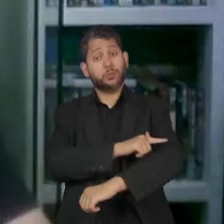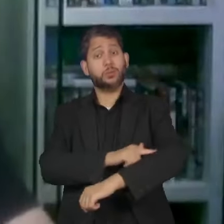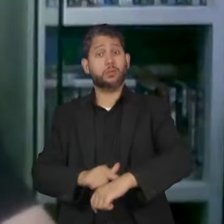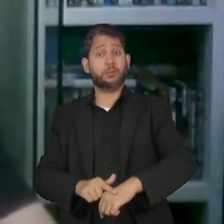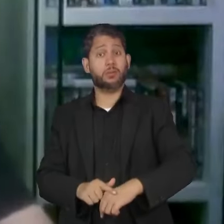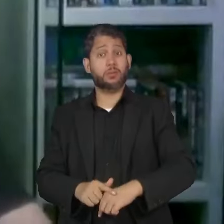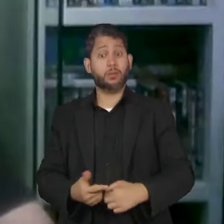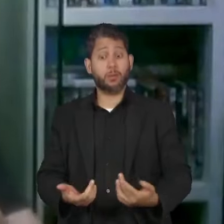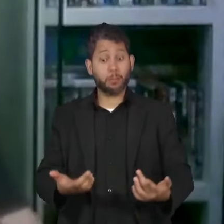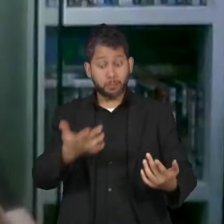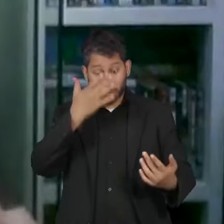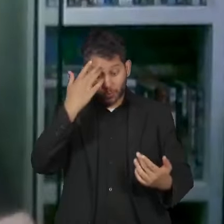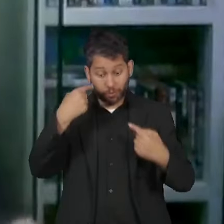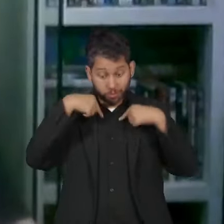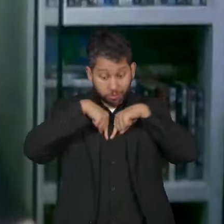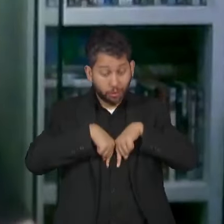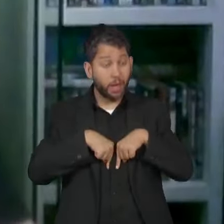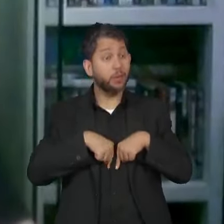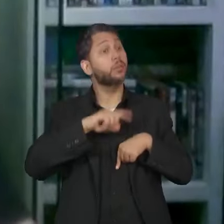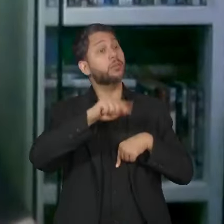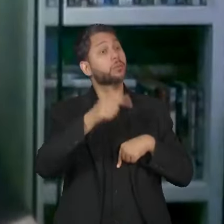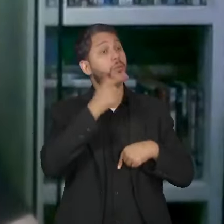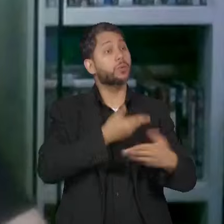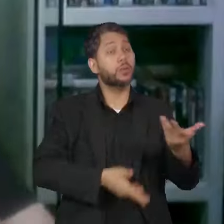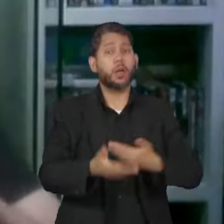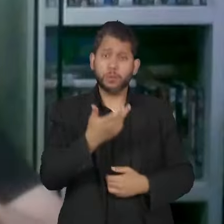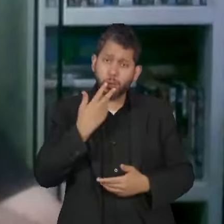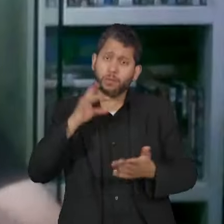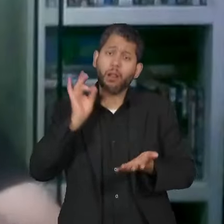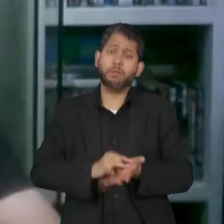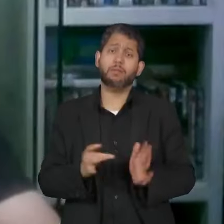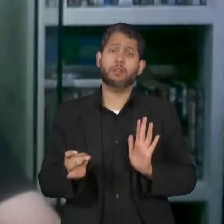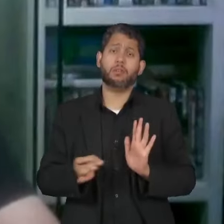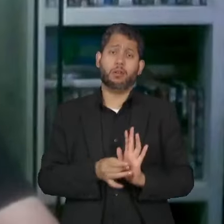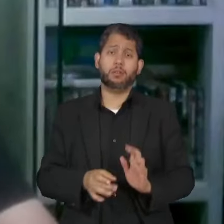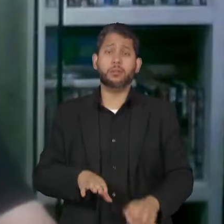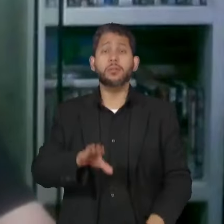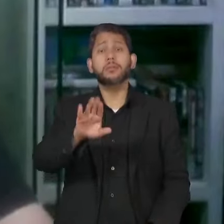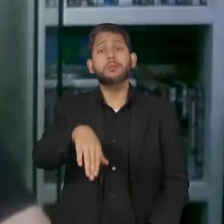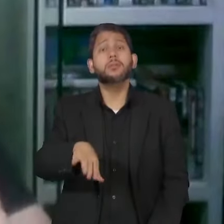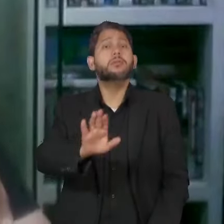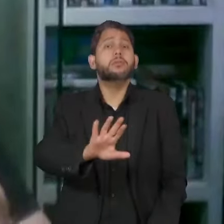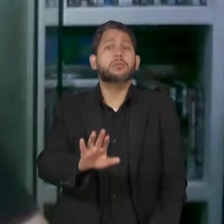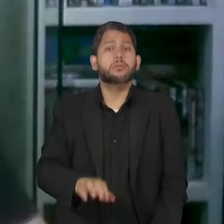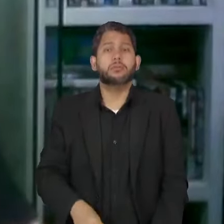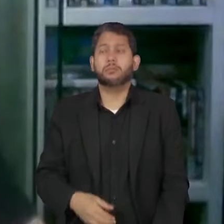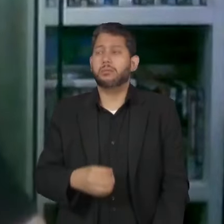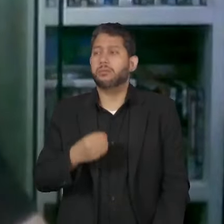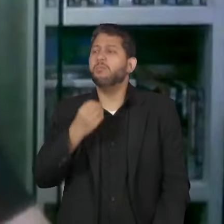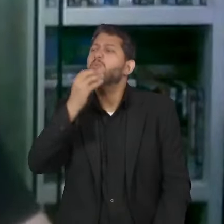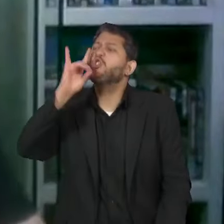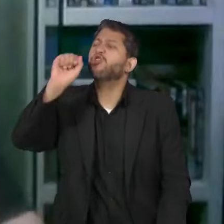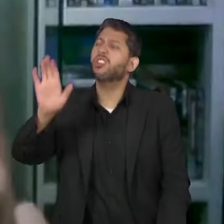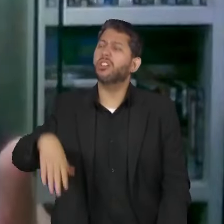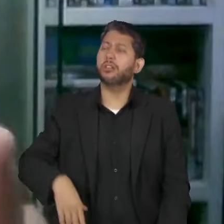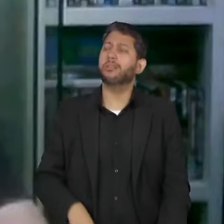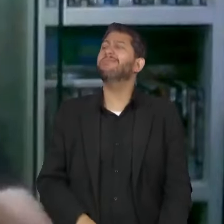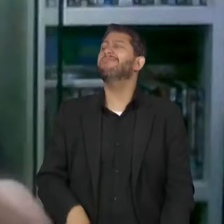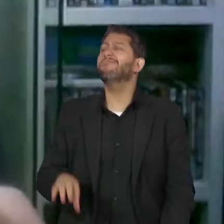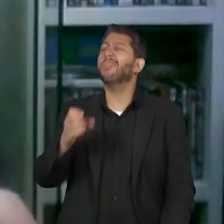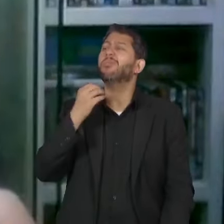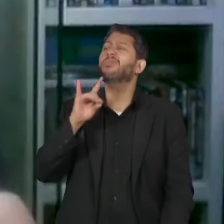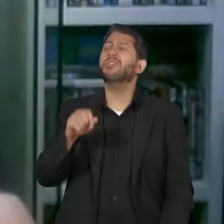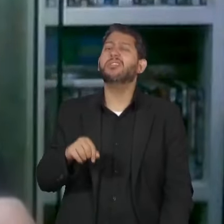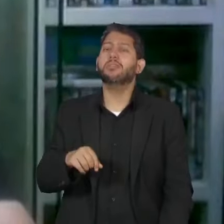porta no contato com os outros, mas tem que ser dito com sinceridade, né? Eu olho pra pessoa e não falo, bom dia. Né? Não, bom dia,